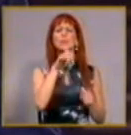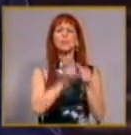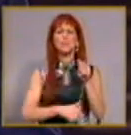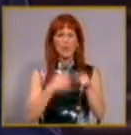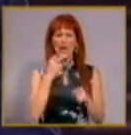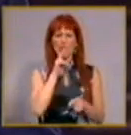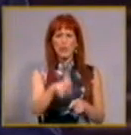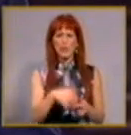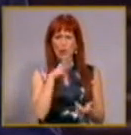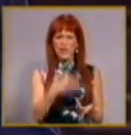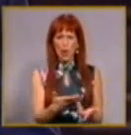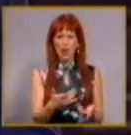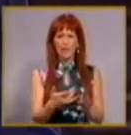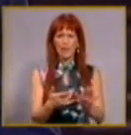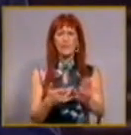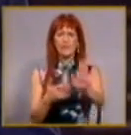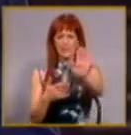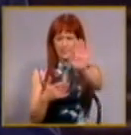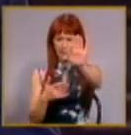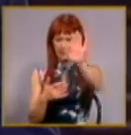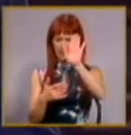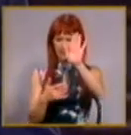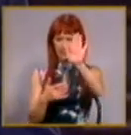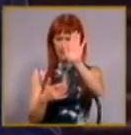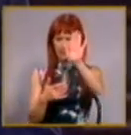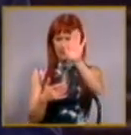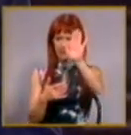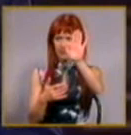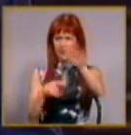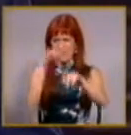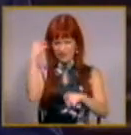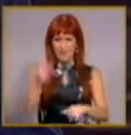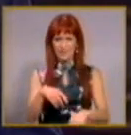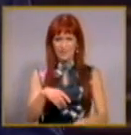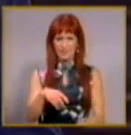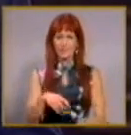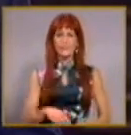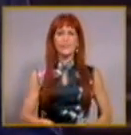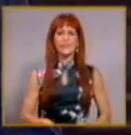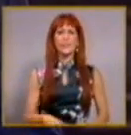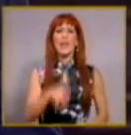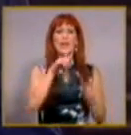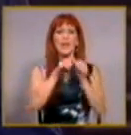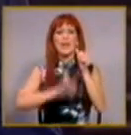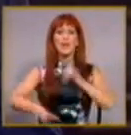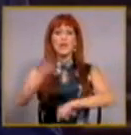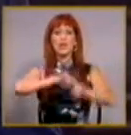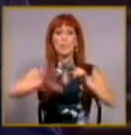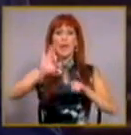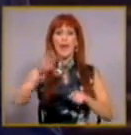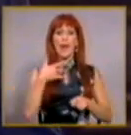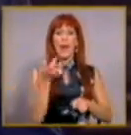quer responder ao que disse agora. Não estou a responder com a intervenção, mas estou a responder. É muito difícil. A intervenção do deputado Hélder